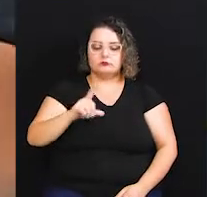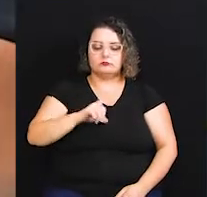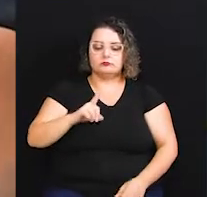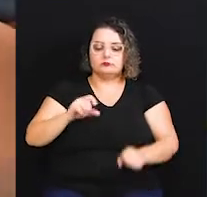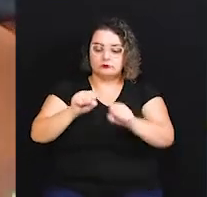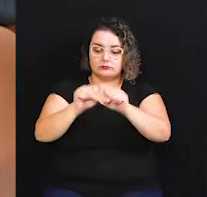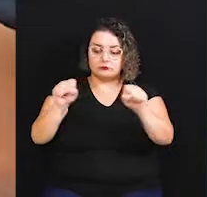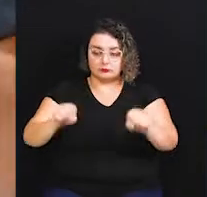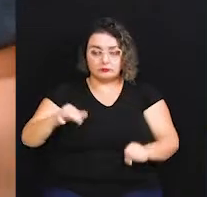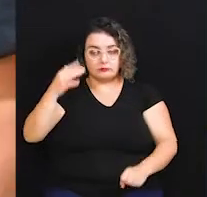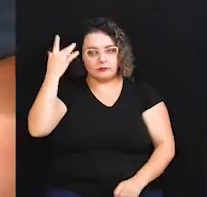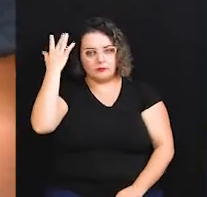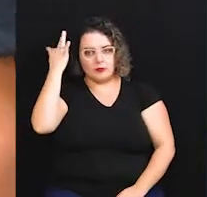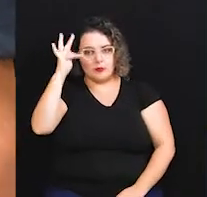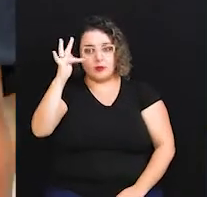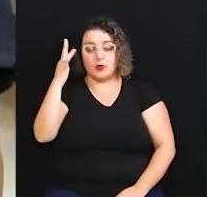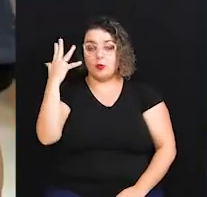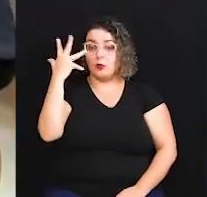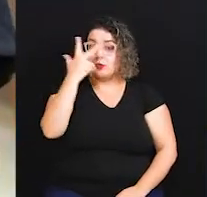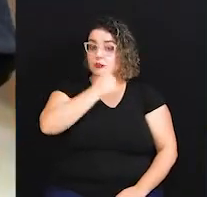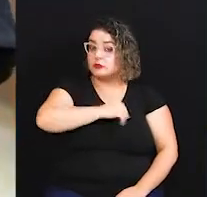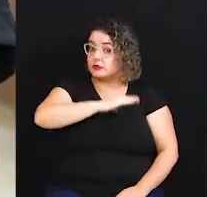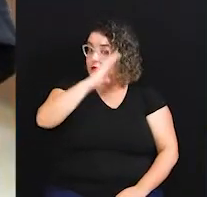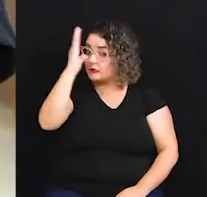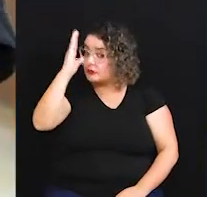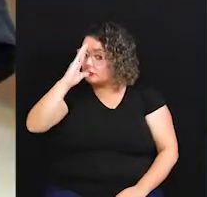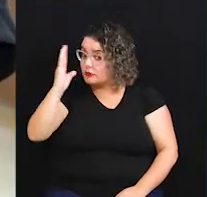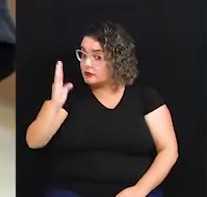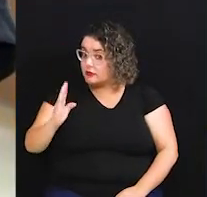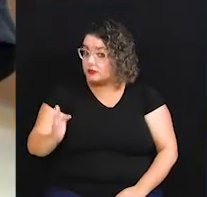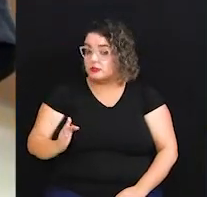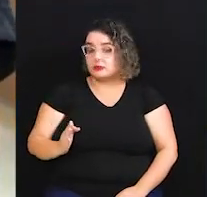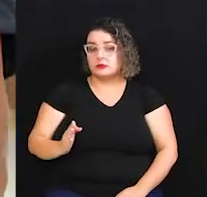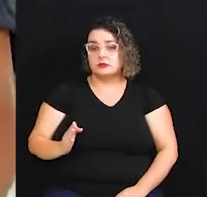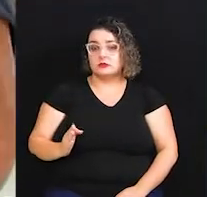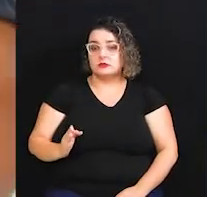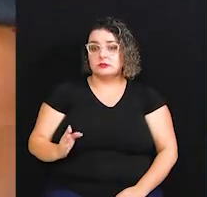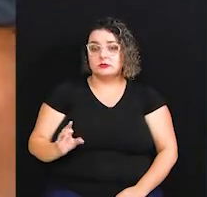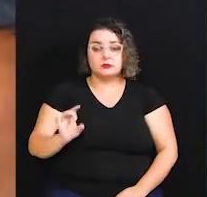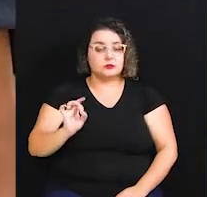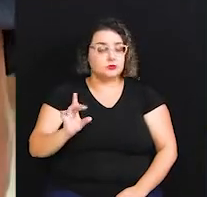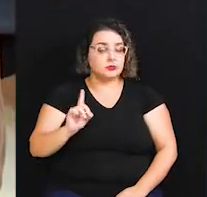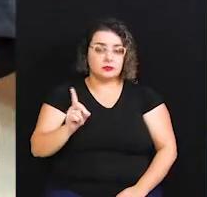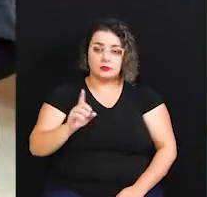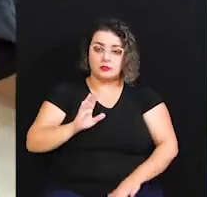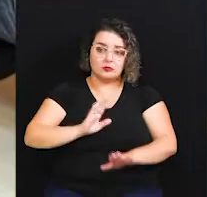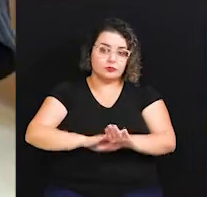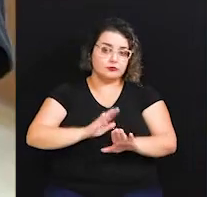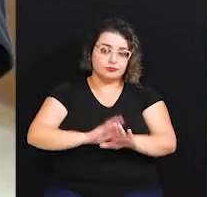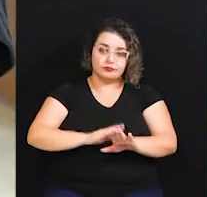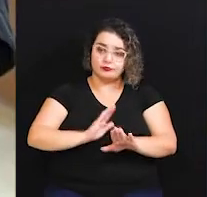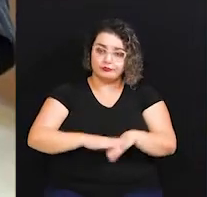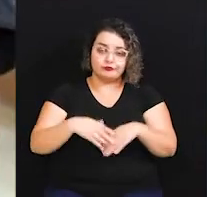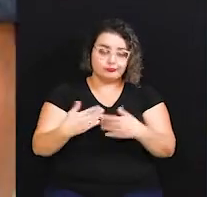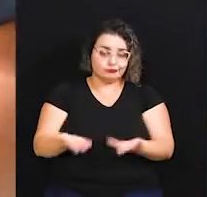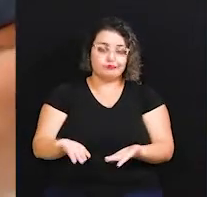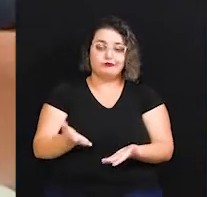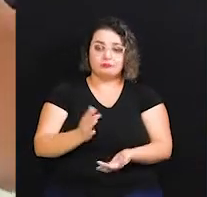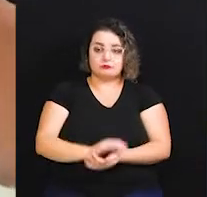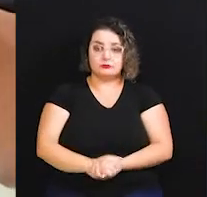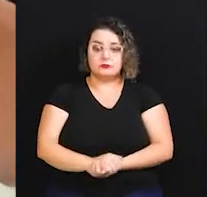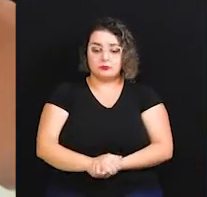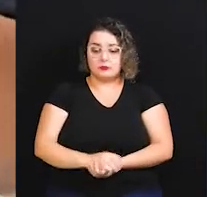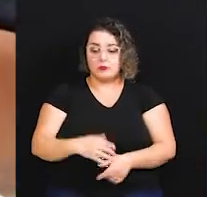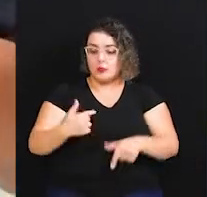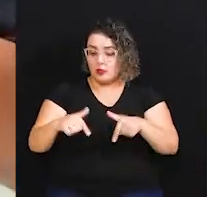sistema, uma filosofia muito bonita no Brasil, né? Ela só não é colocada em prática. Então,